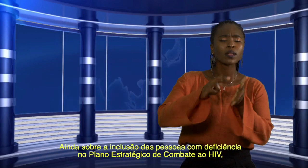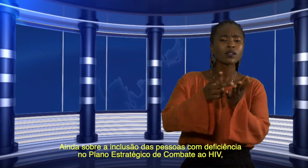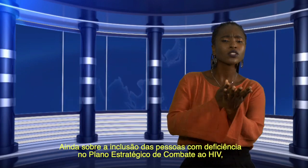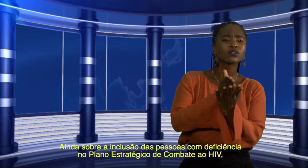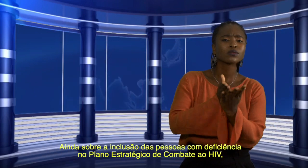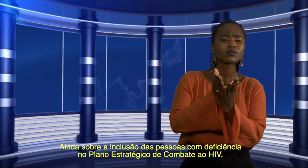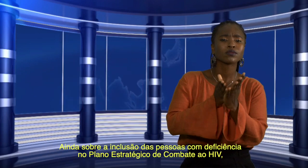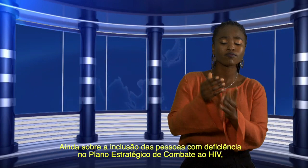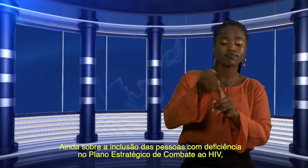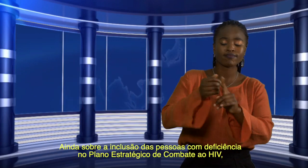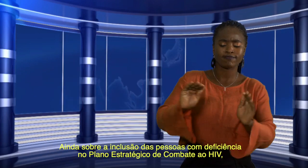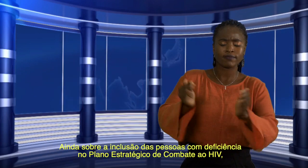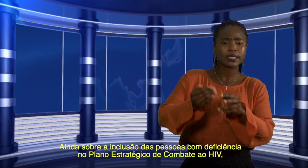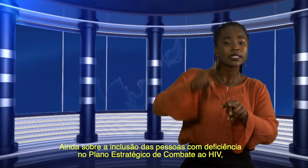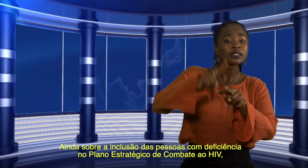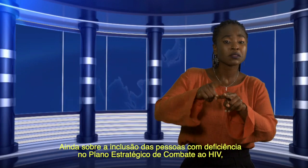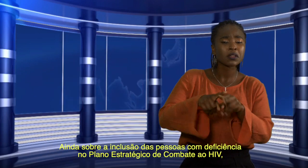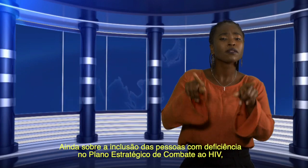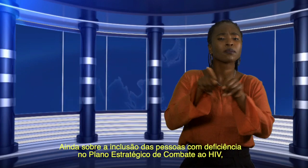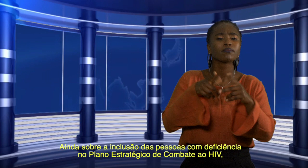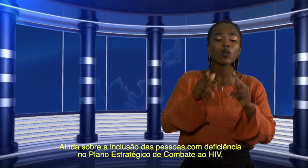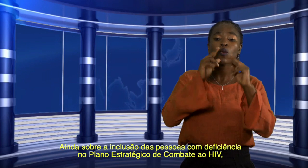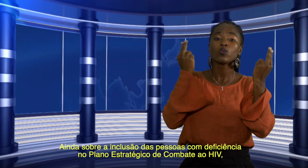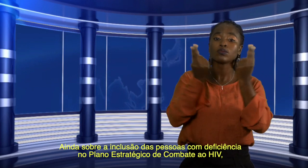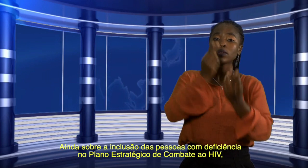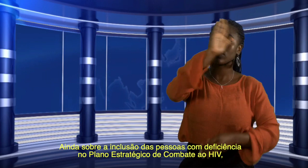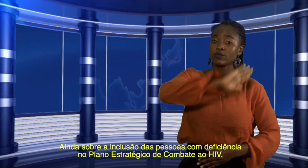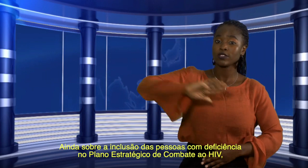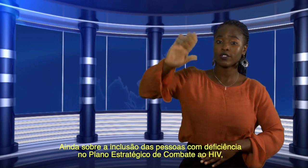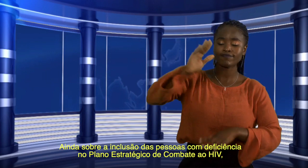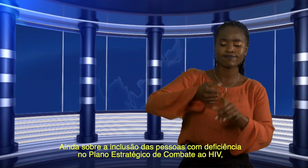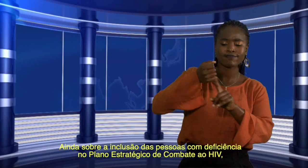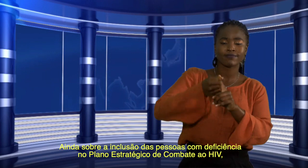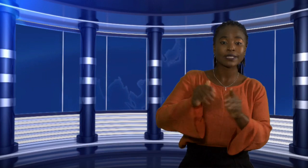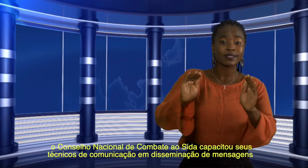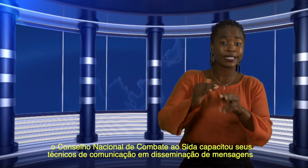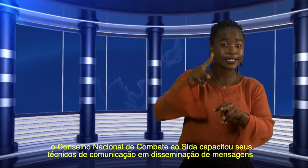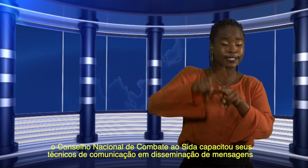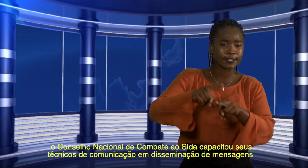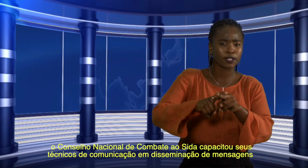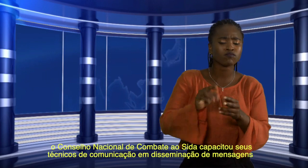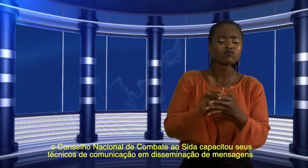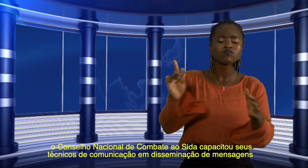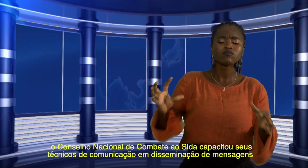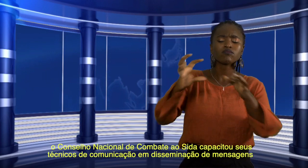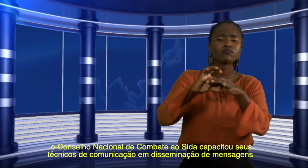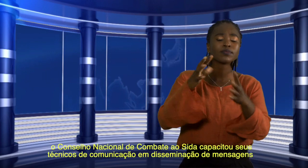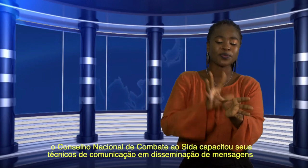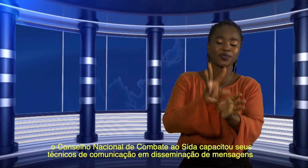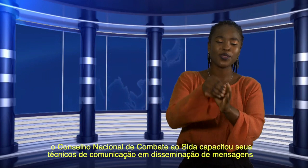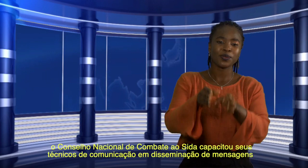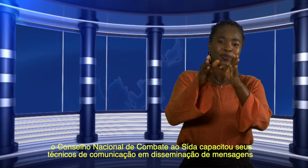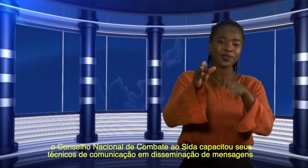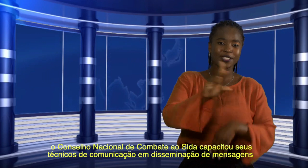Ainda sobre a inclusão das pessoas com deficiência no Plano Estratégico de Combate ao HIV, o Conselho Nacional de Combate ao